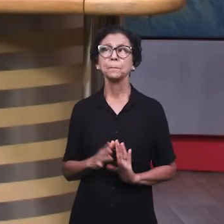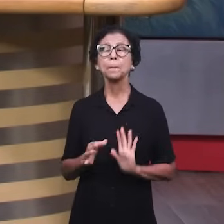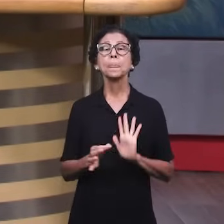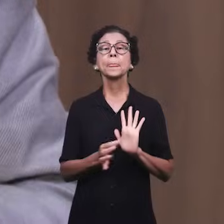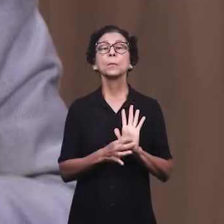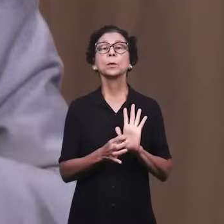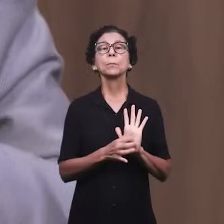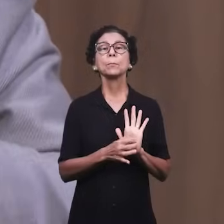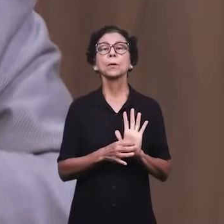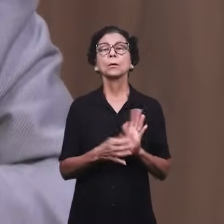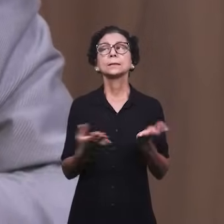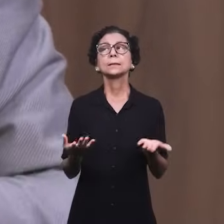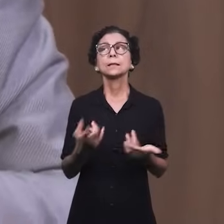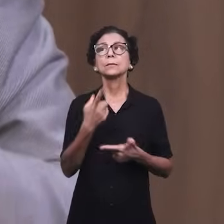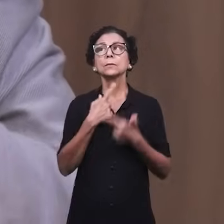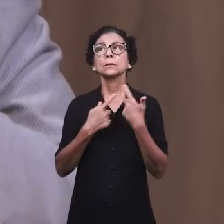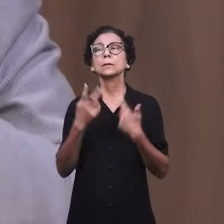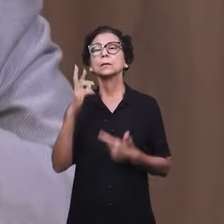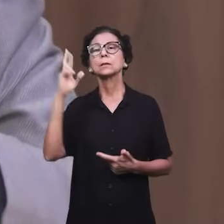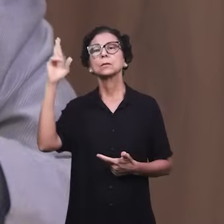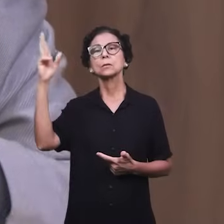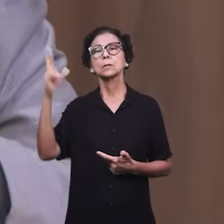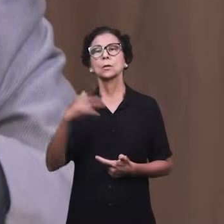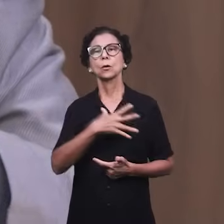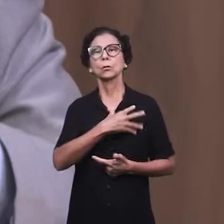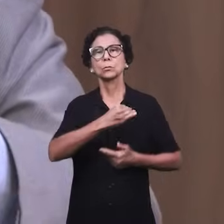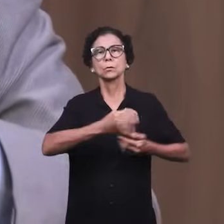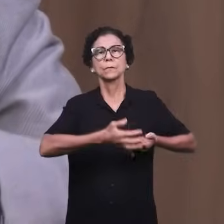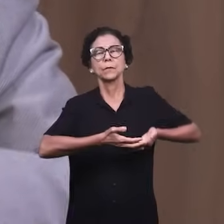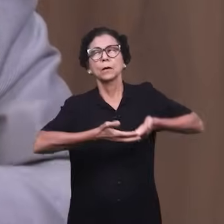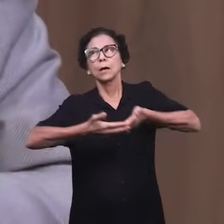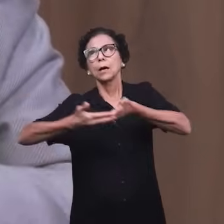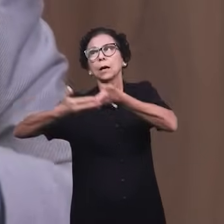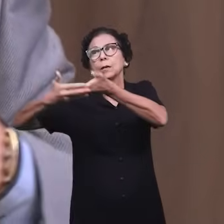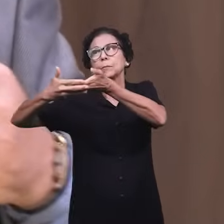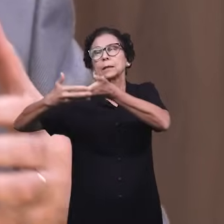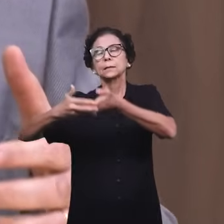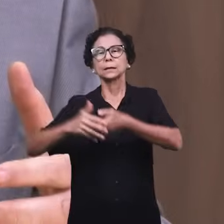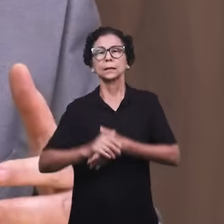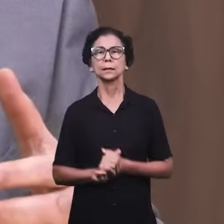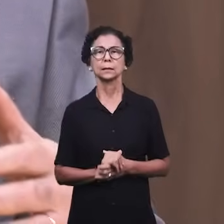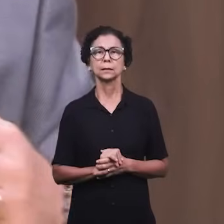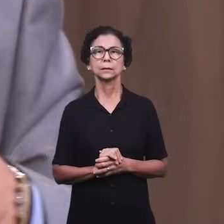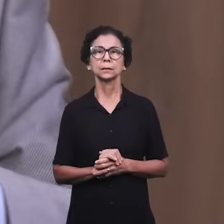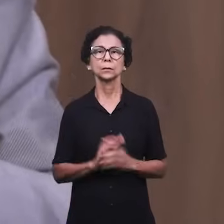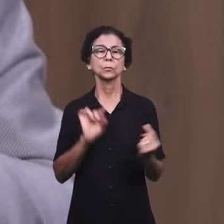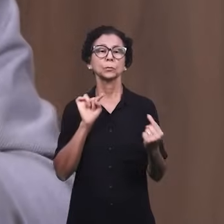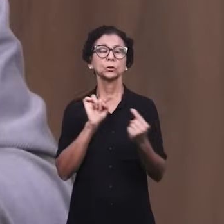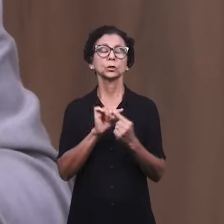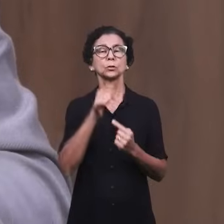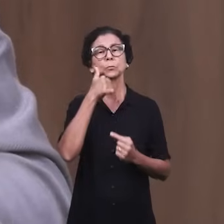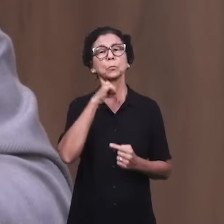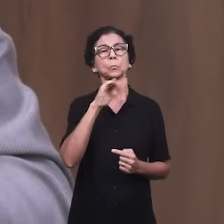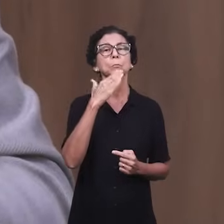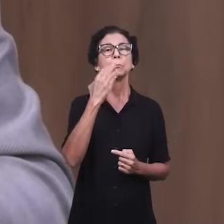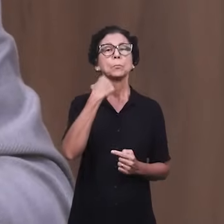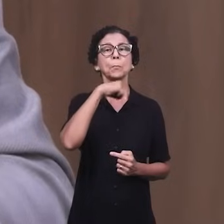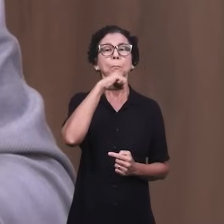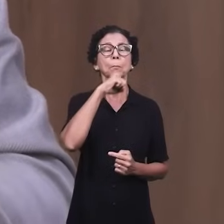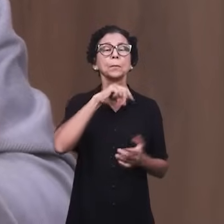senhor deseja na apresentação dos filhos né O que é que o senhor deseja dos Pais Qual o significado disso